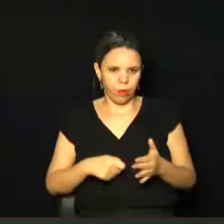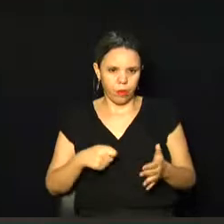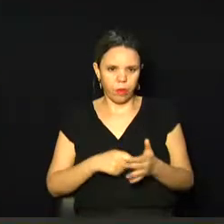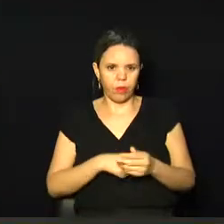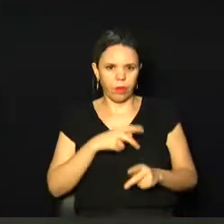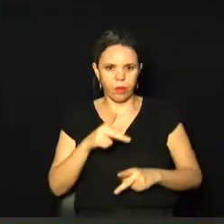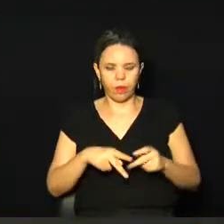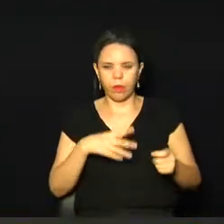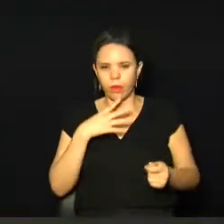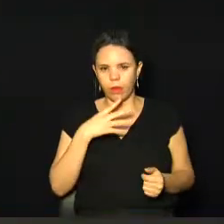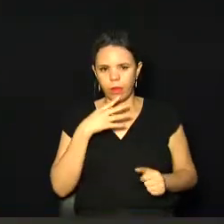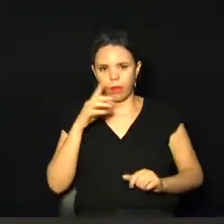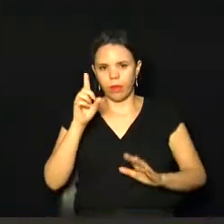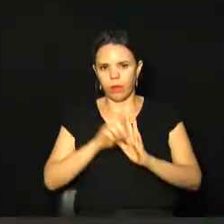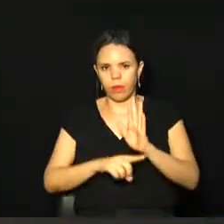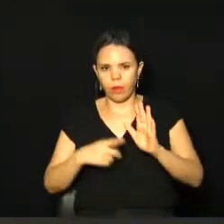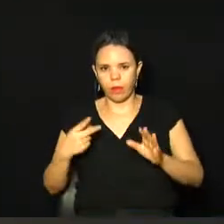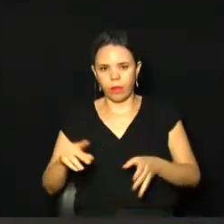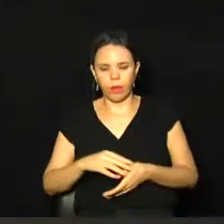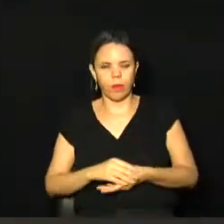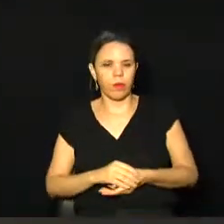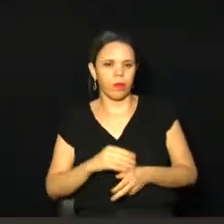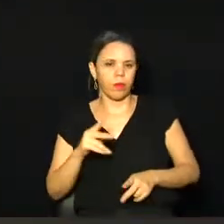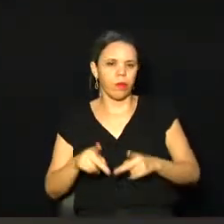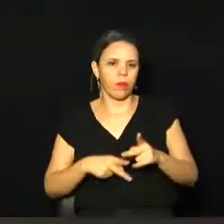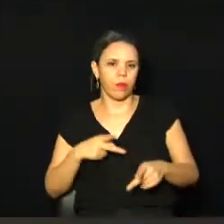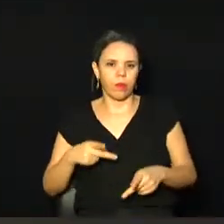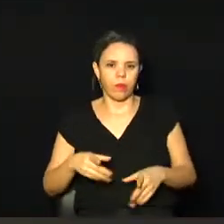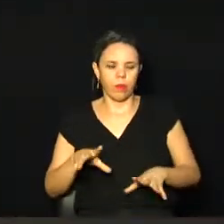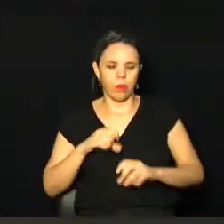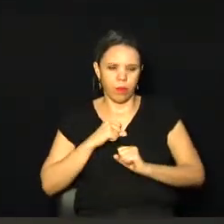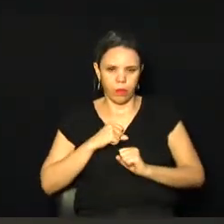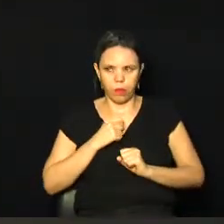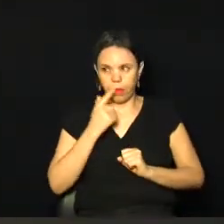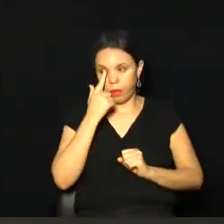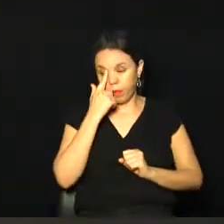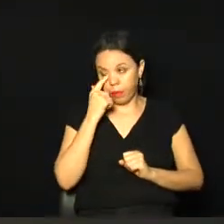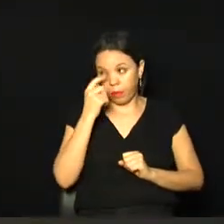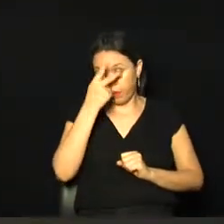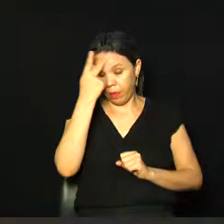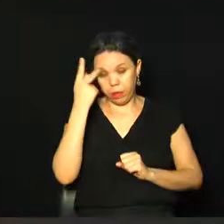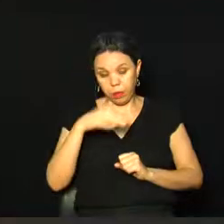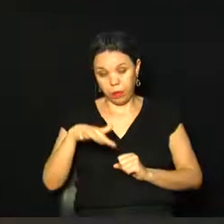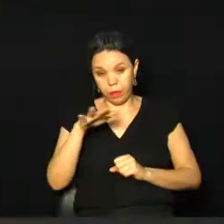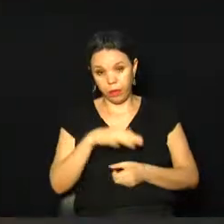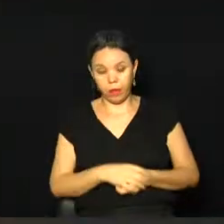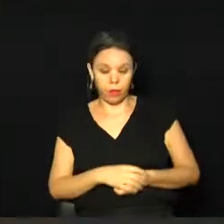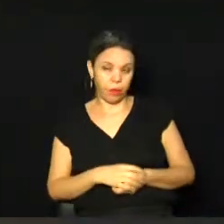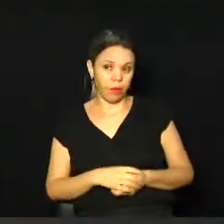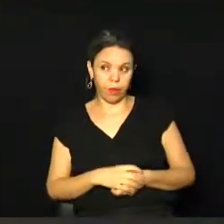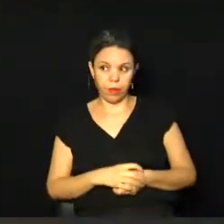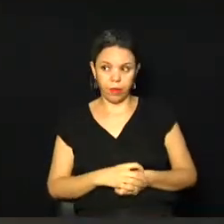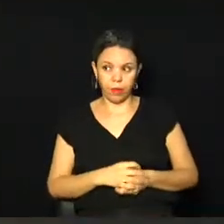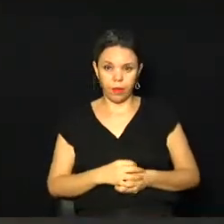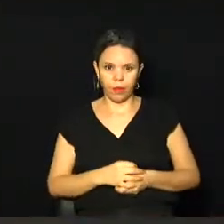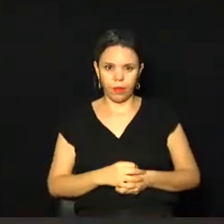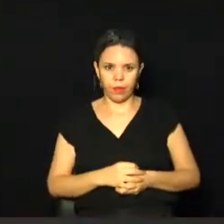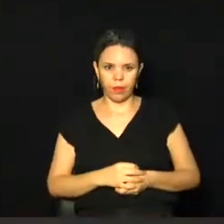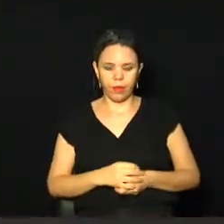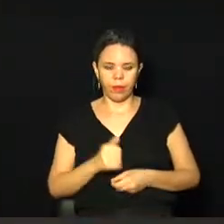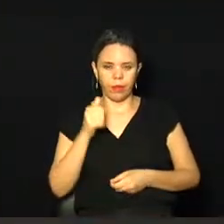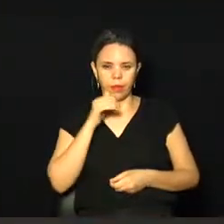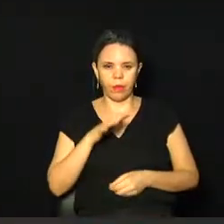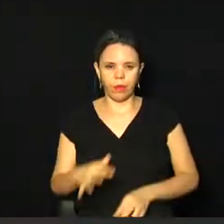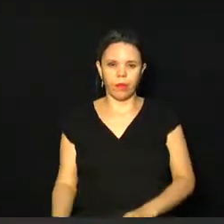pessoas conheçam os seus direitos e para que as pessoas se apropriem deles, para que as pessoas, principalmente as